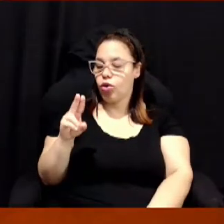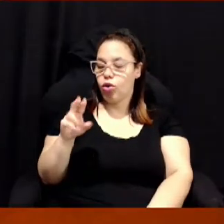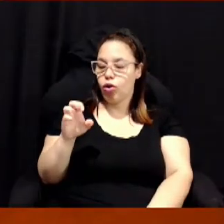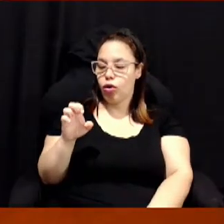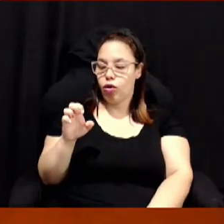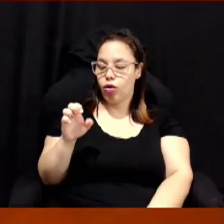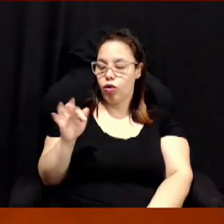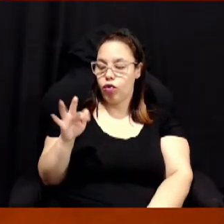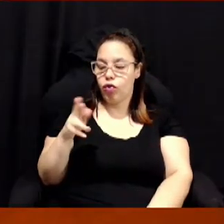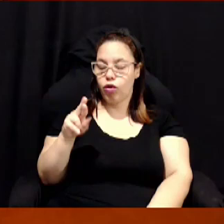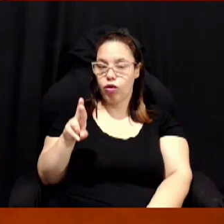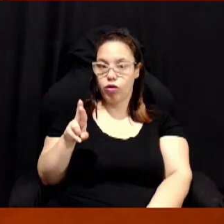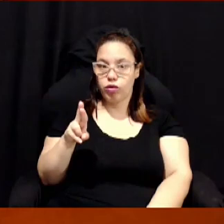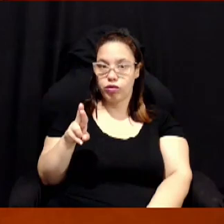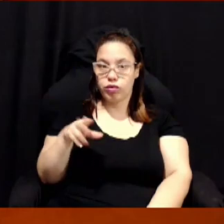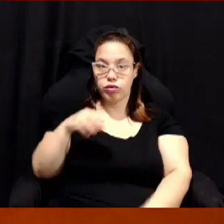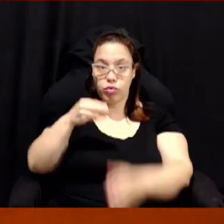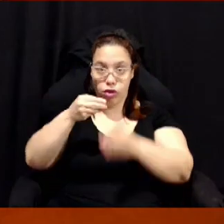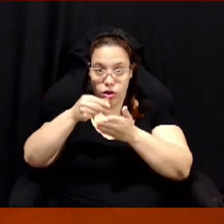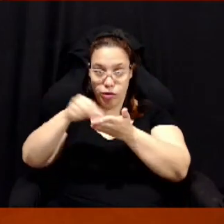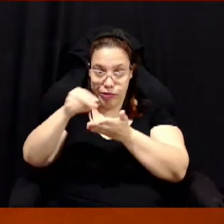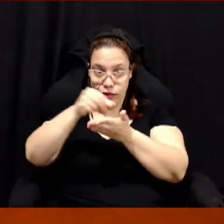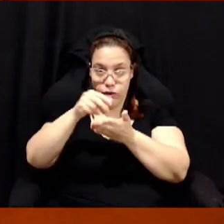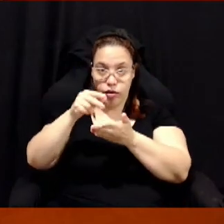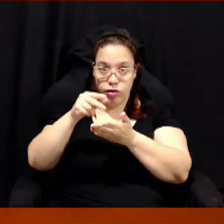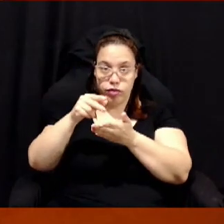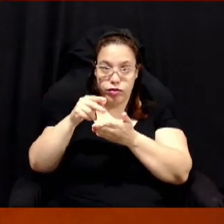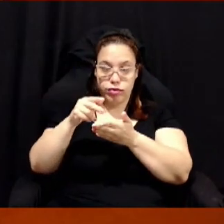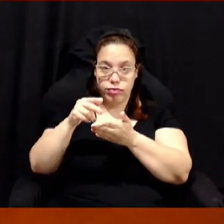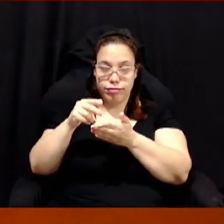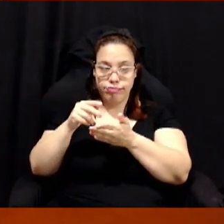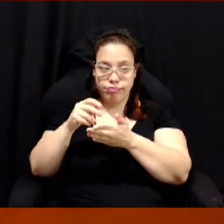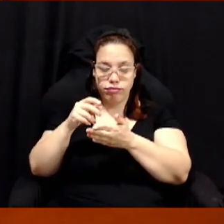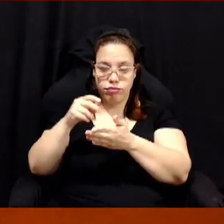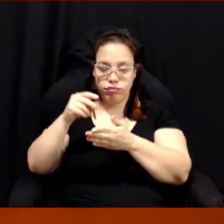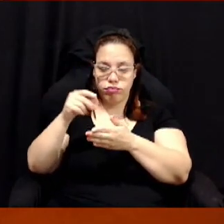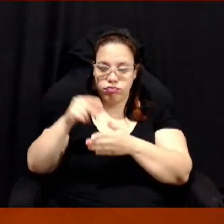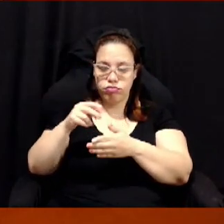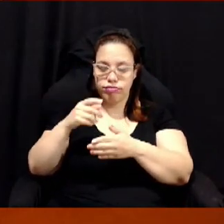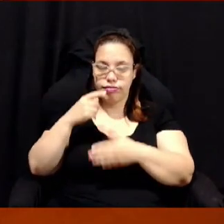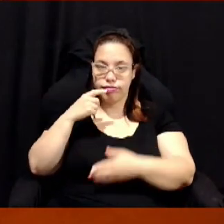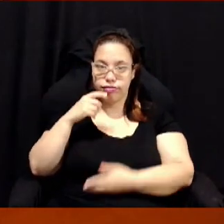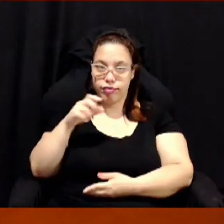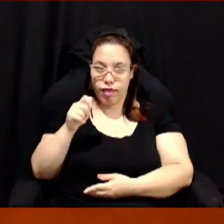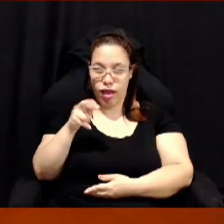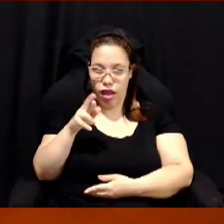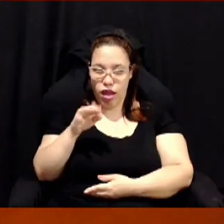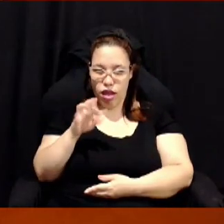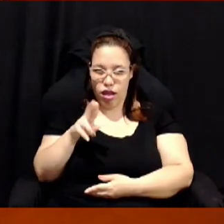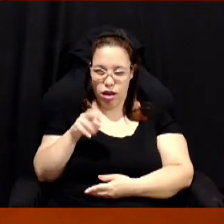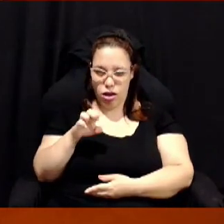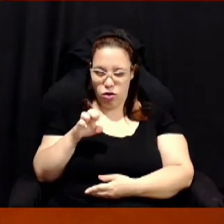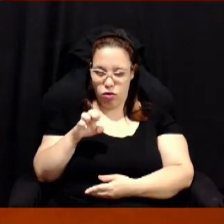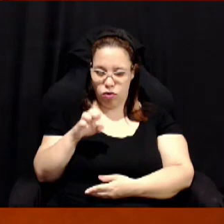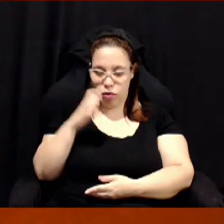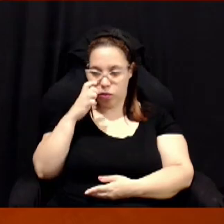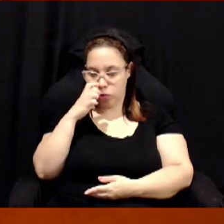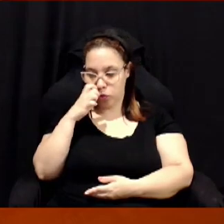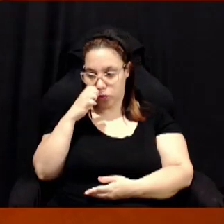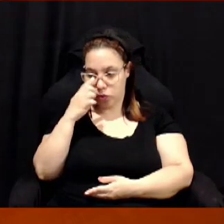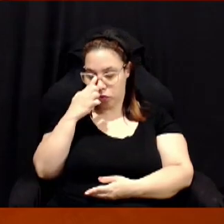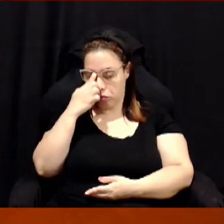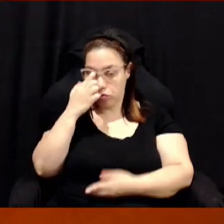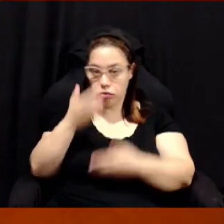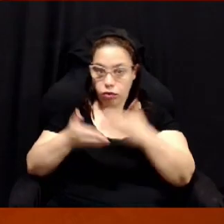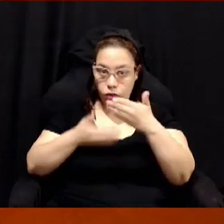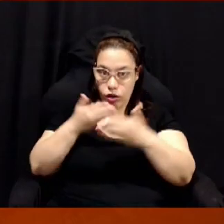couve-flor a gente tempera com pimenta e também coloca um tempero agridoce para trazer texturas e